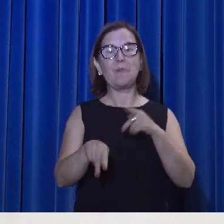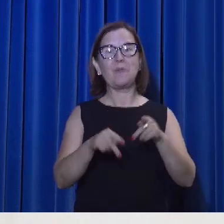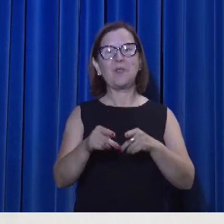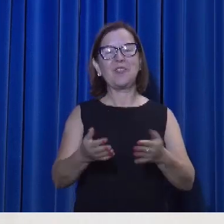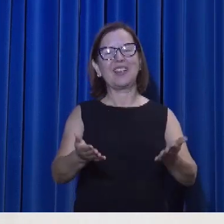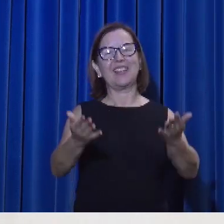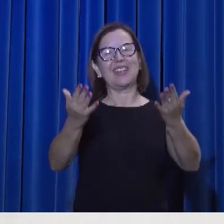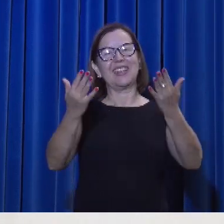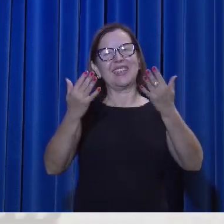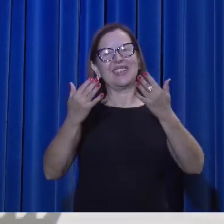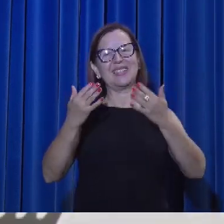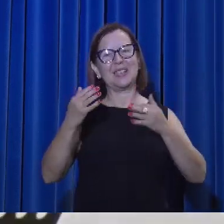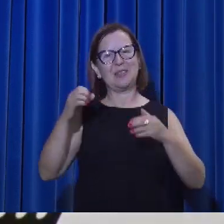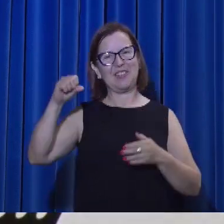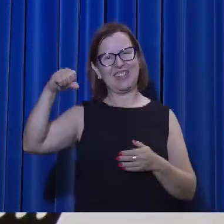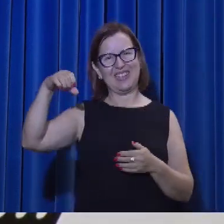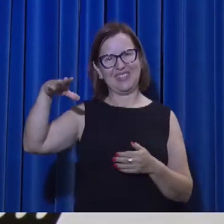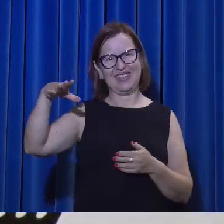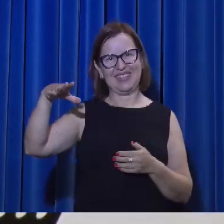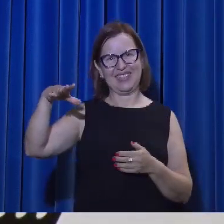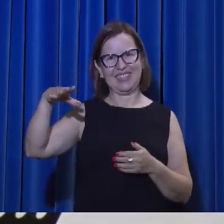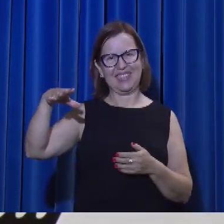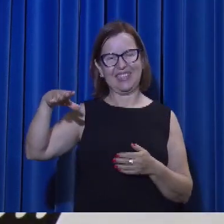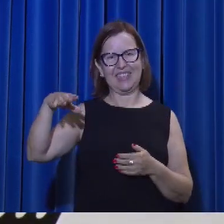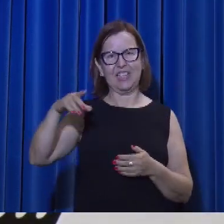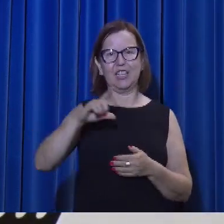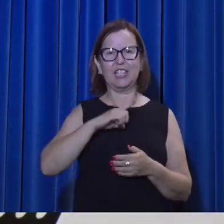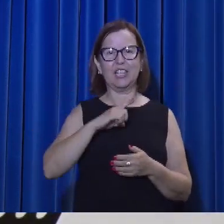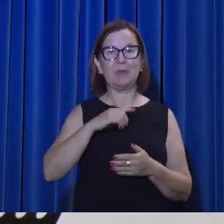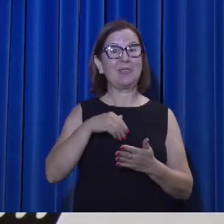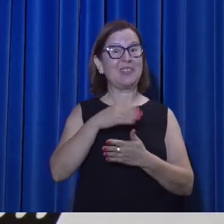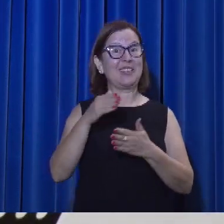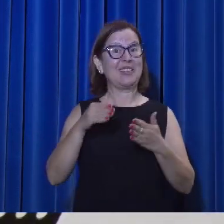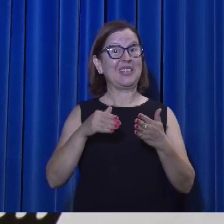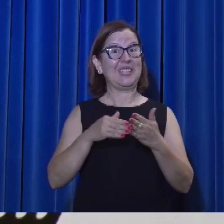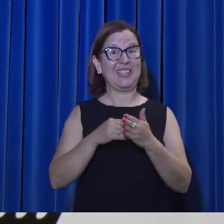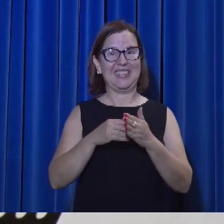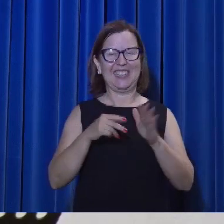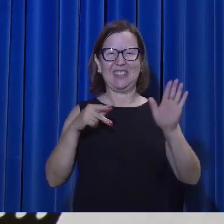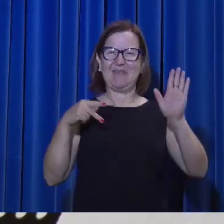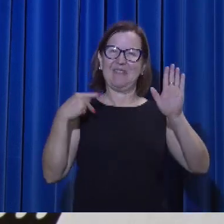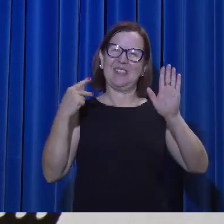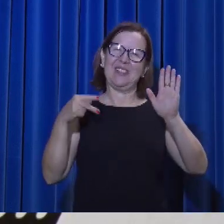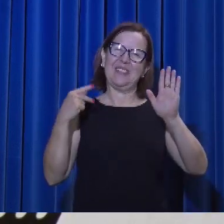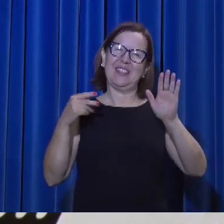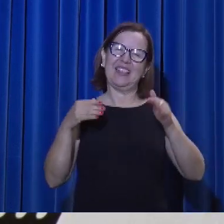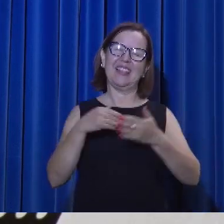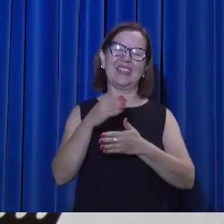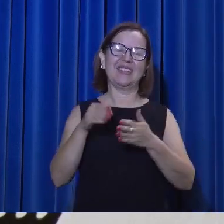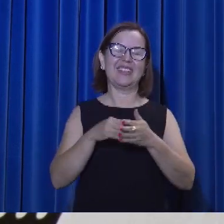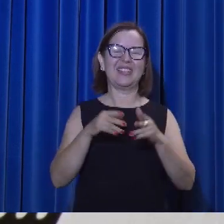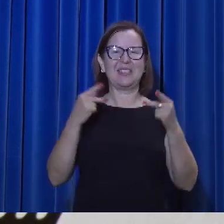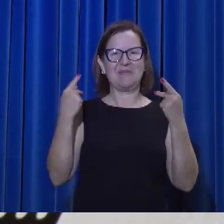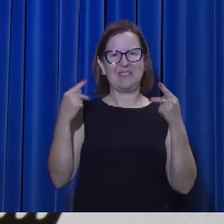luz. Nós temos todas as promessas, todas as profecias.